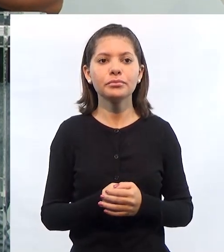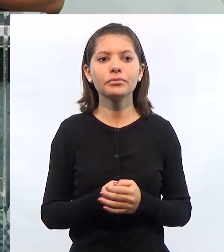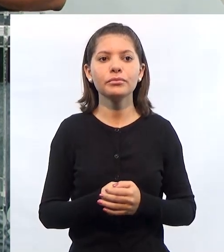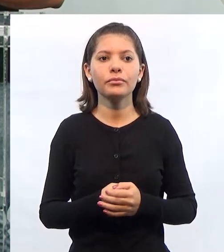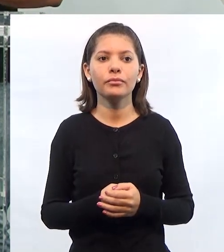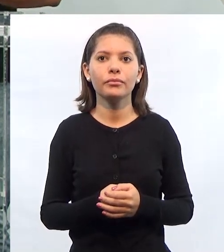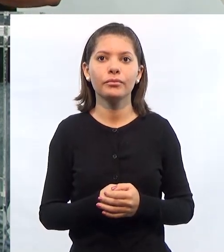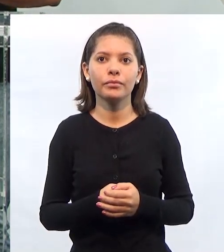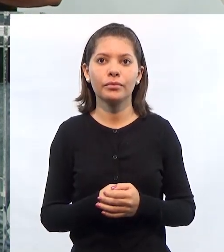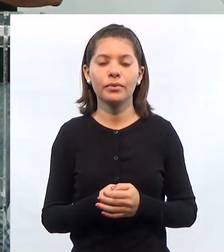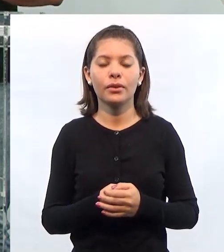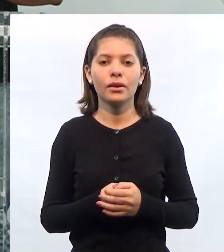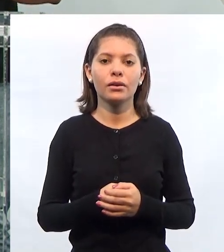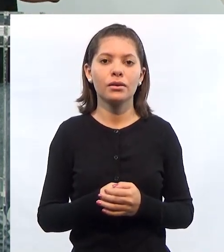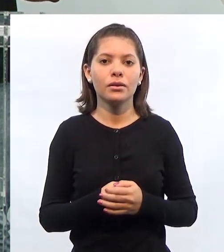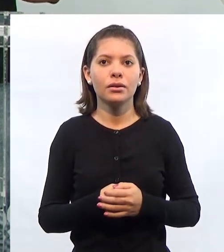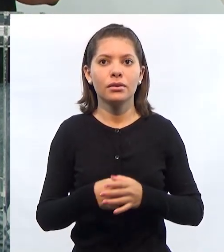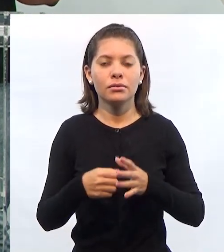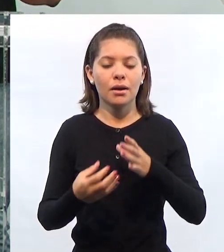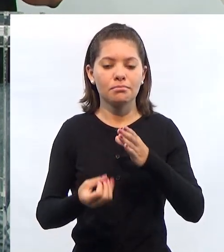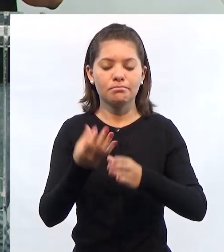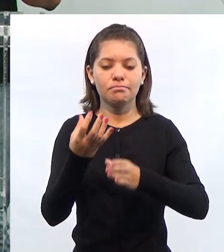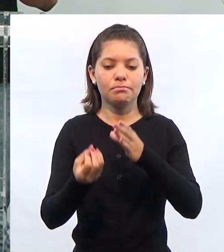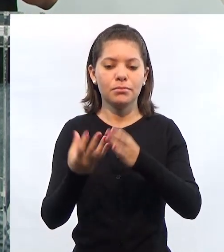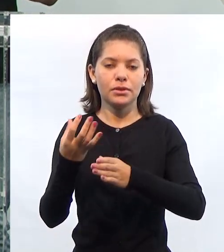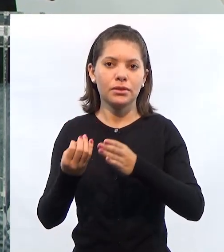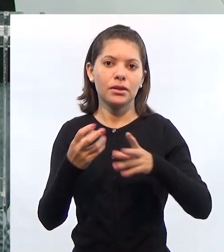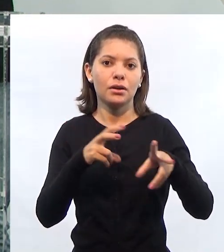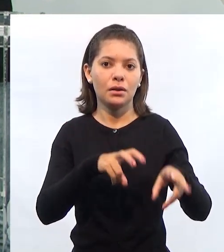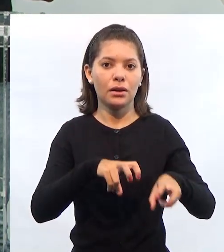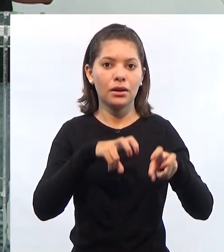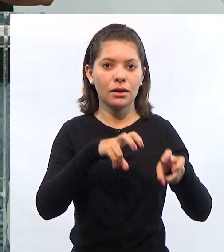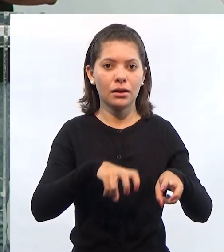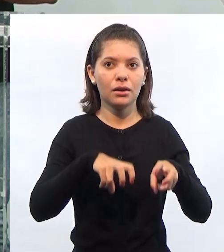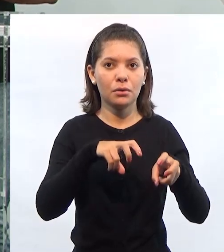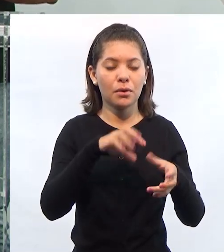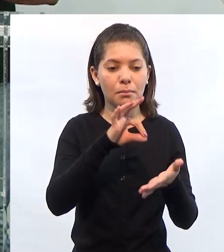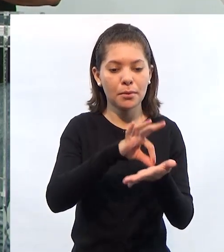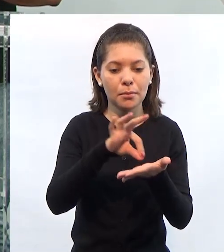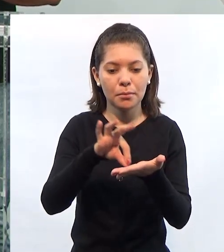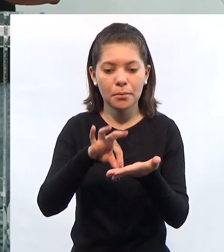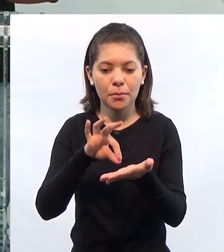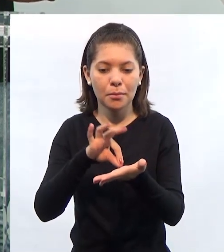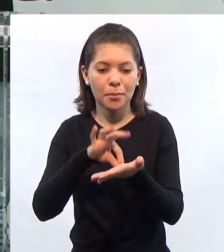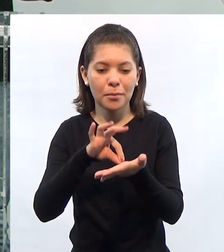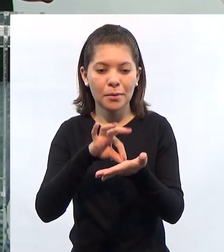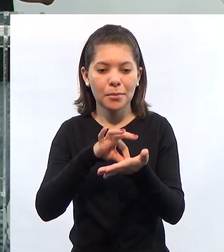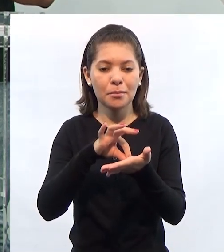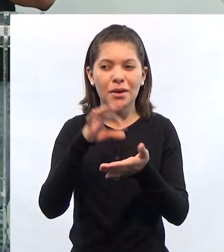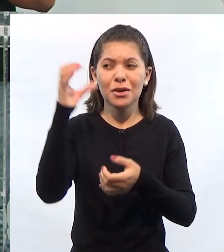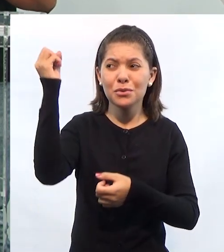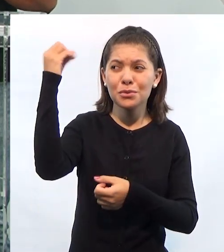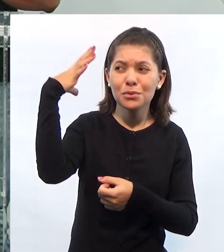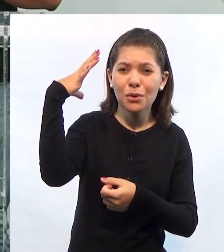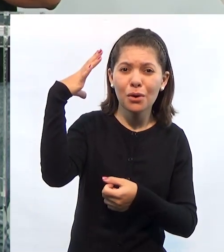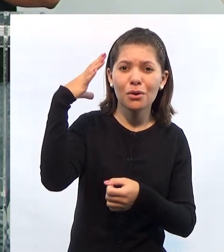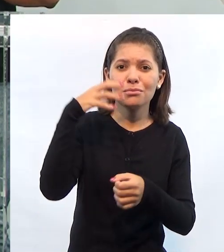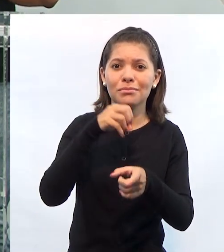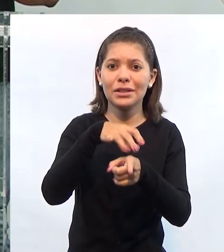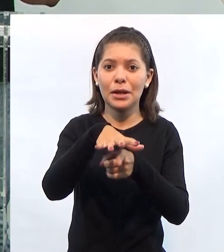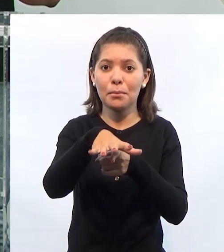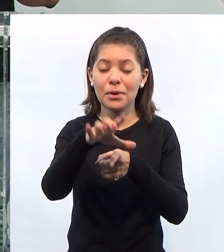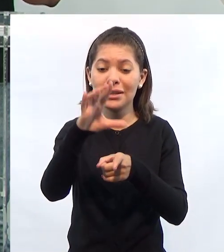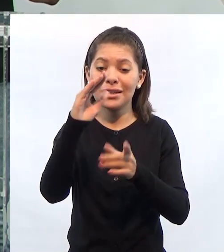vão demandar fertilizantes. Vai existir uma outra época em que os produtores não vão estar plantando tanto, porque vai estar na época da seca, então a demanda vai ser